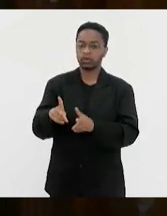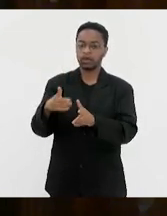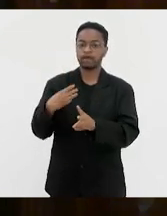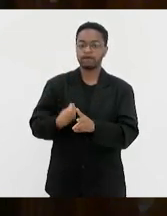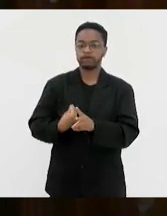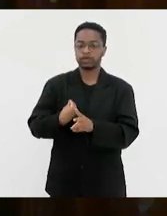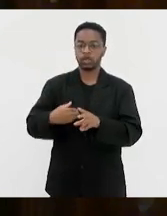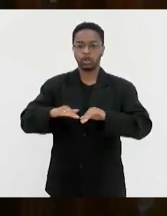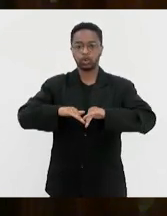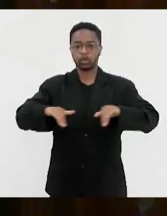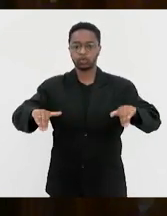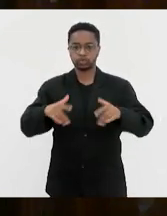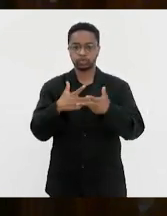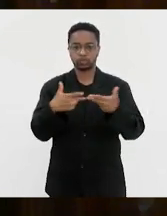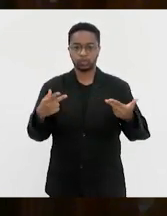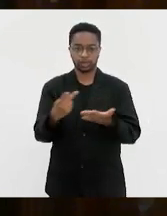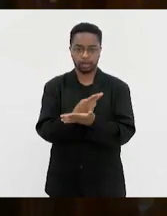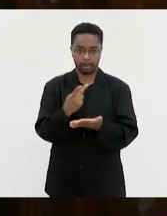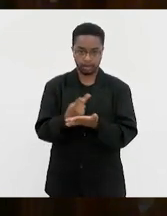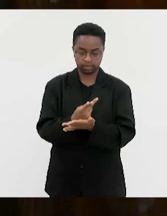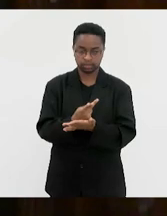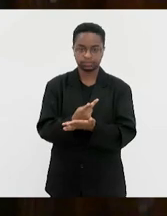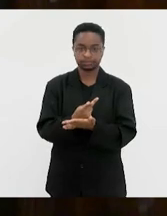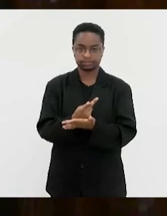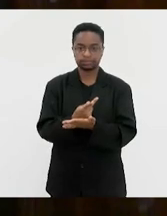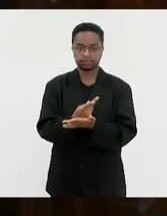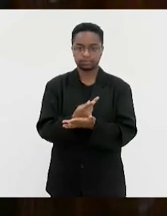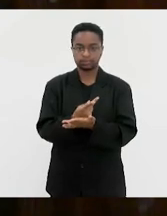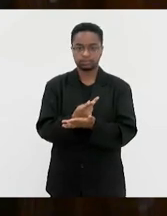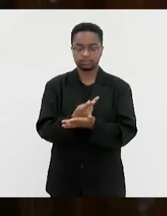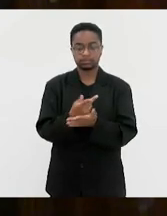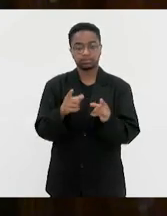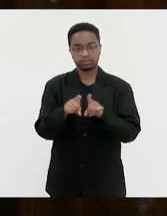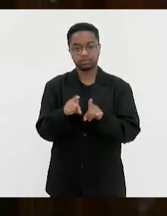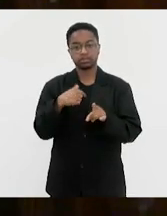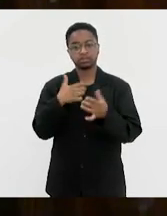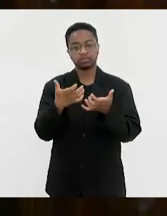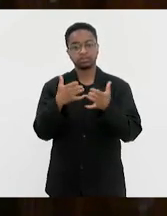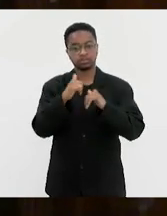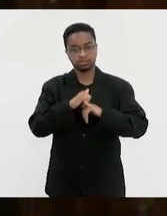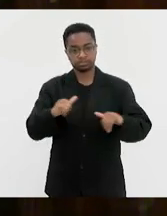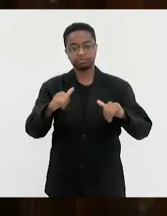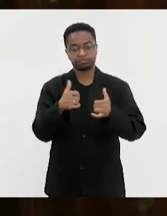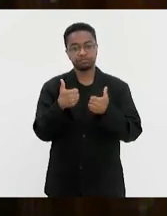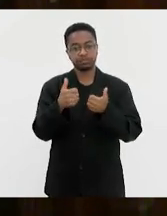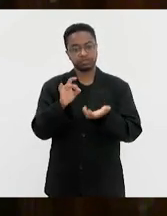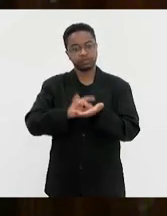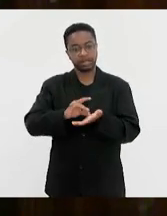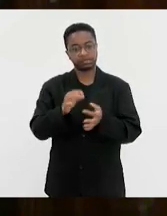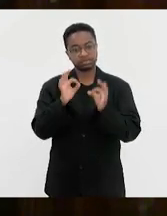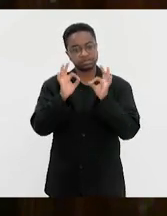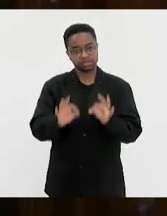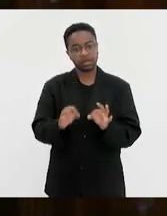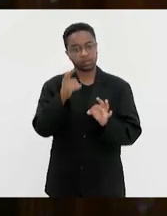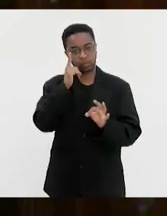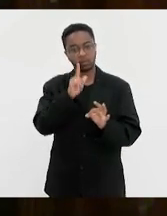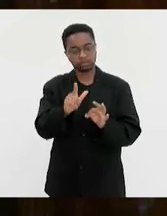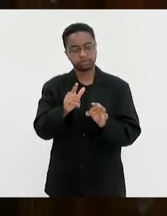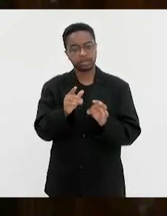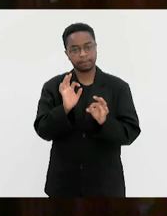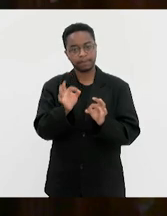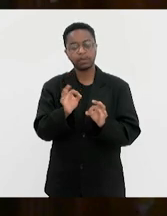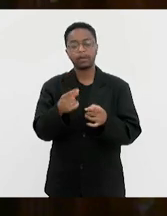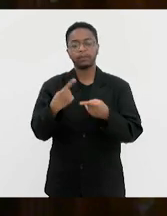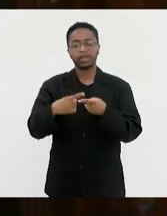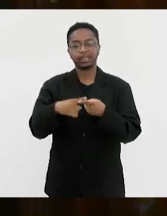que é errado, e eu queria dizer que isso dá certo. Rezar adianta, porque Deus não só